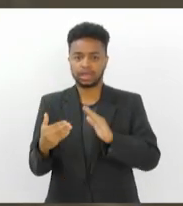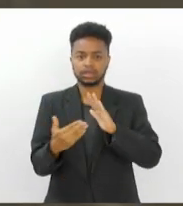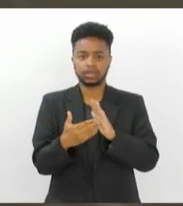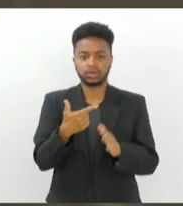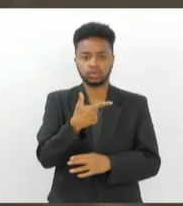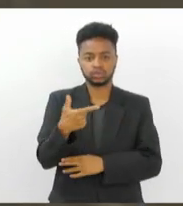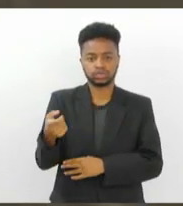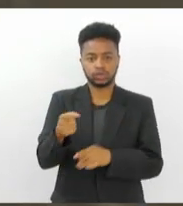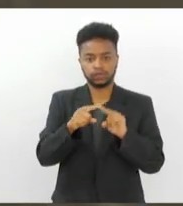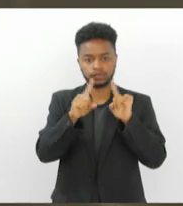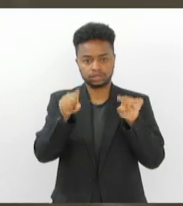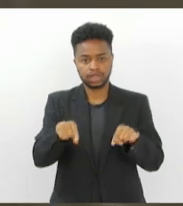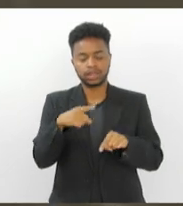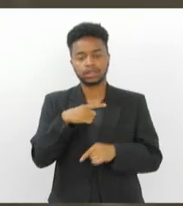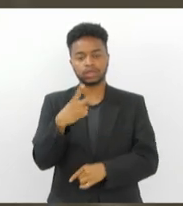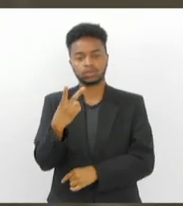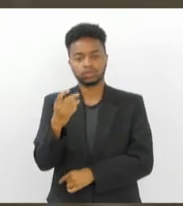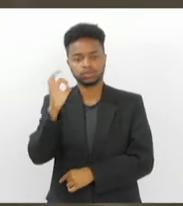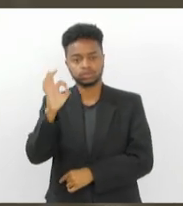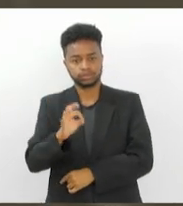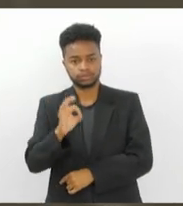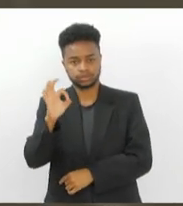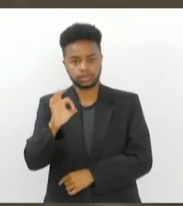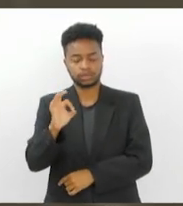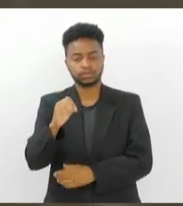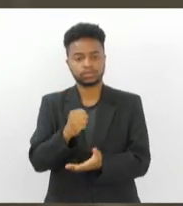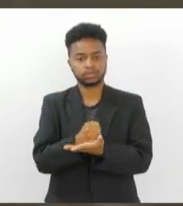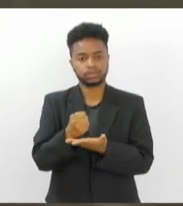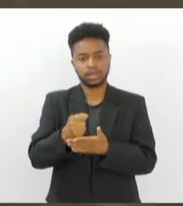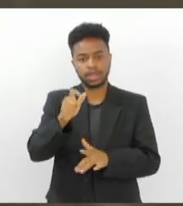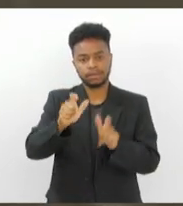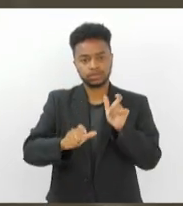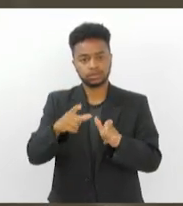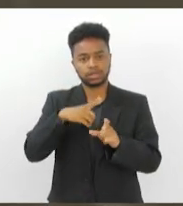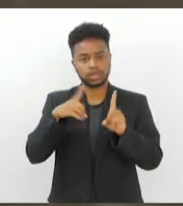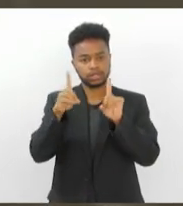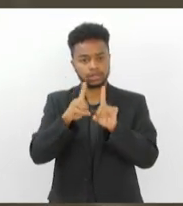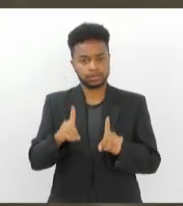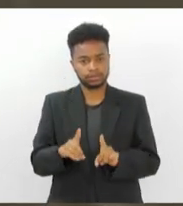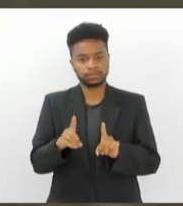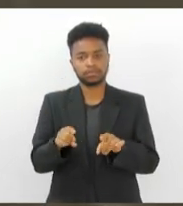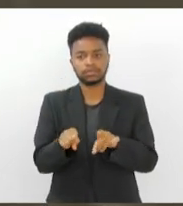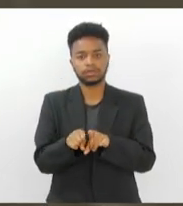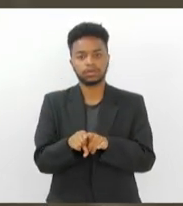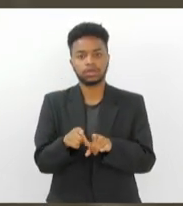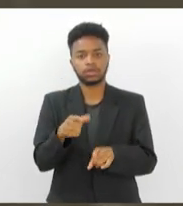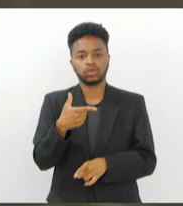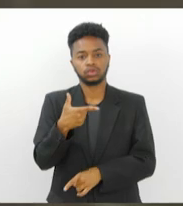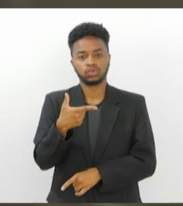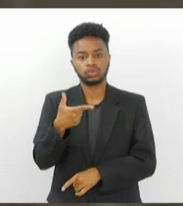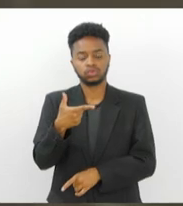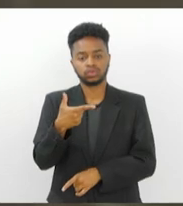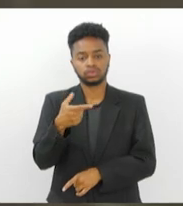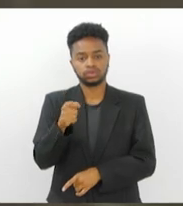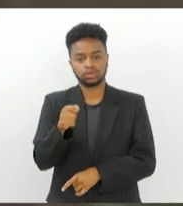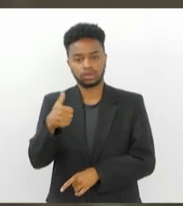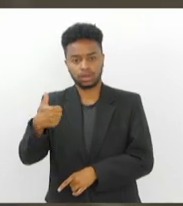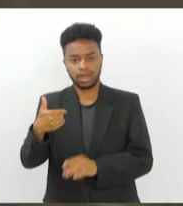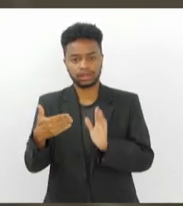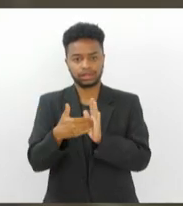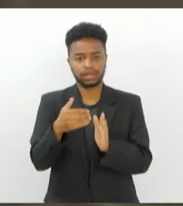funcionários ter 2% de contratação de pessoas com deficiente de 201 a 500 São